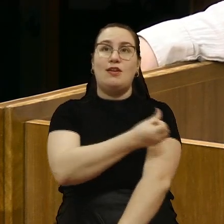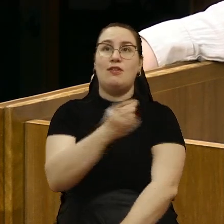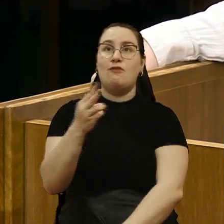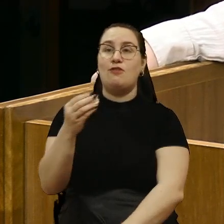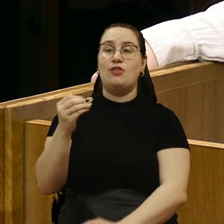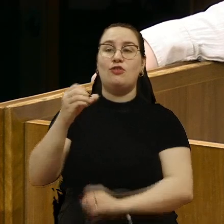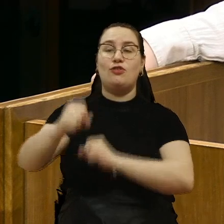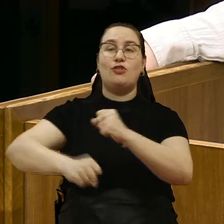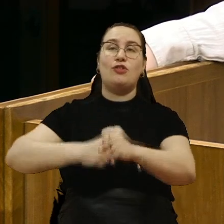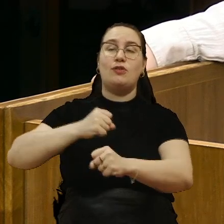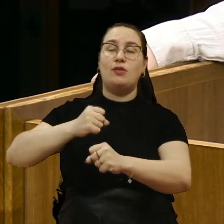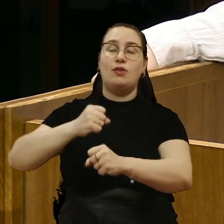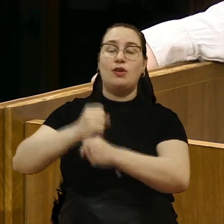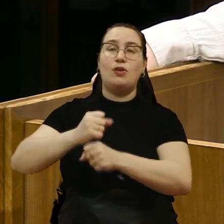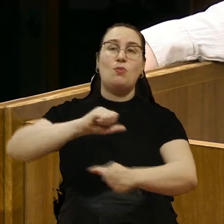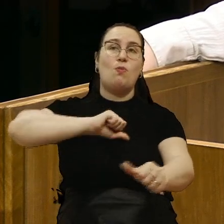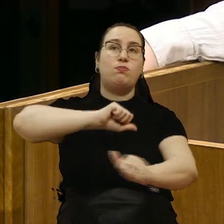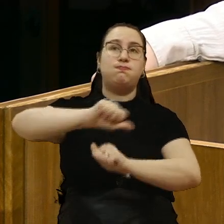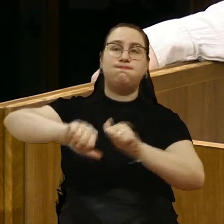coisa.